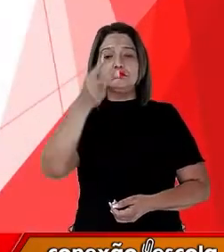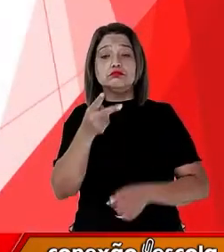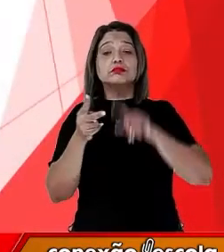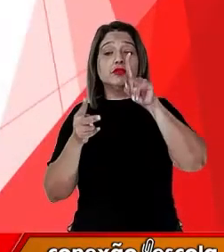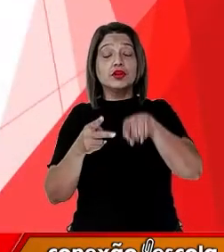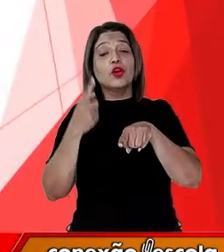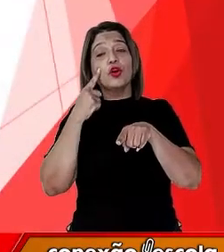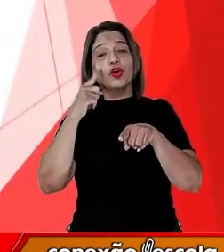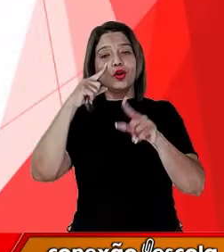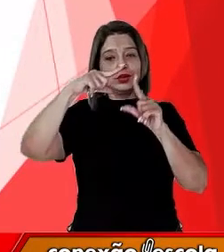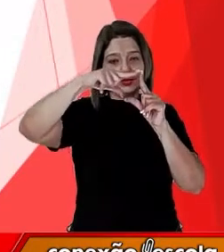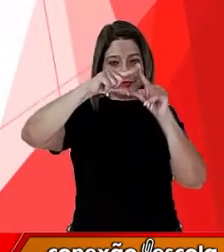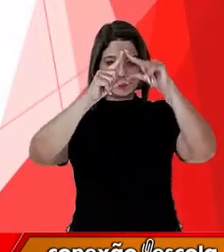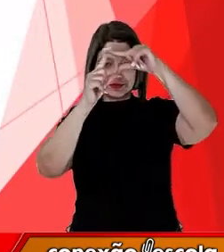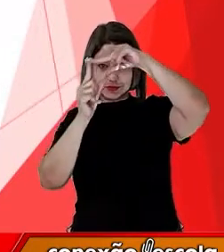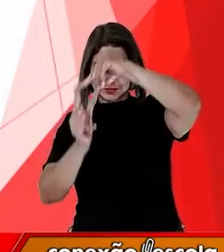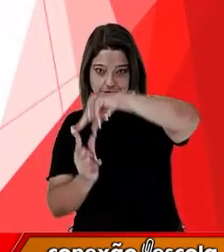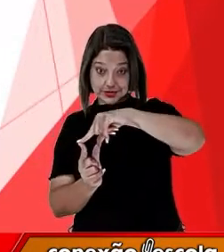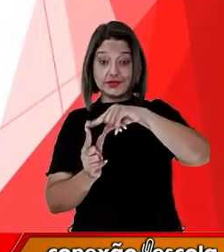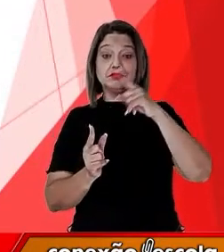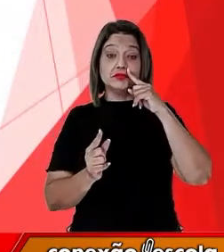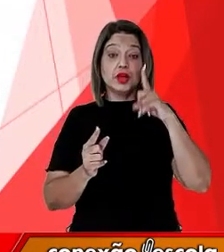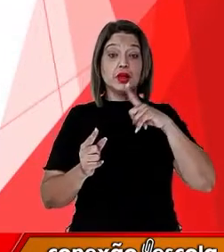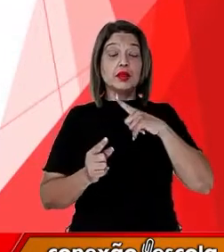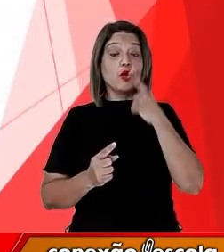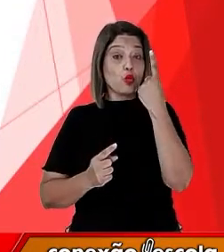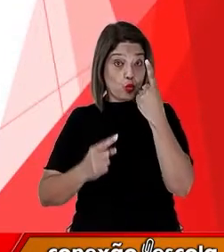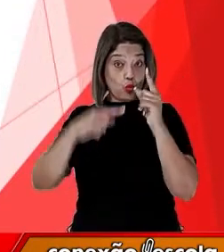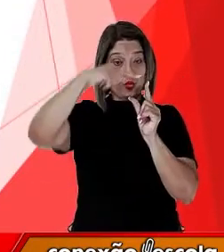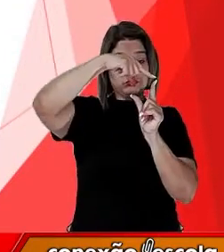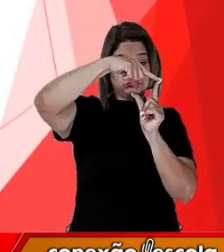triângulos. Observe que eu tenho o triângulo original